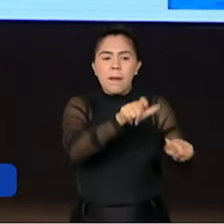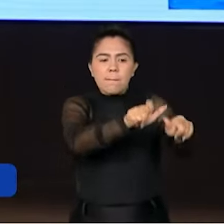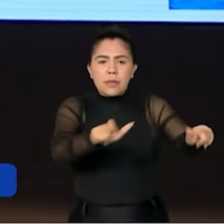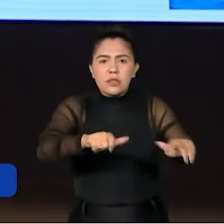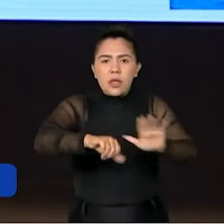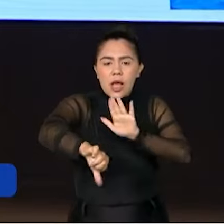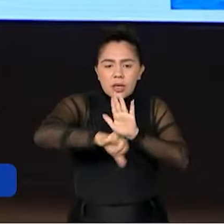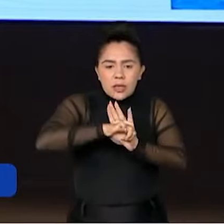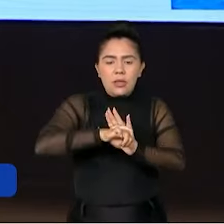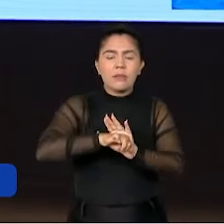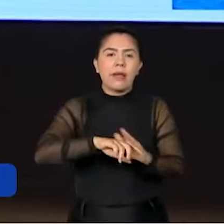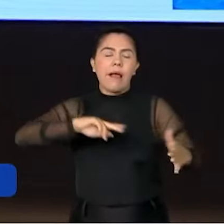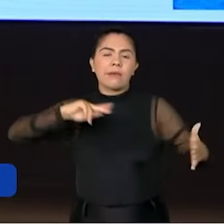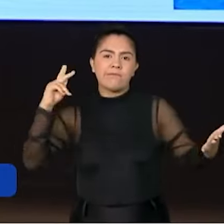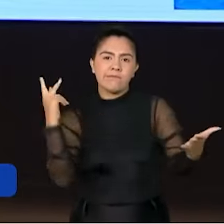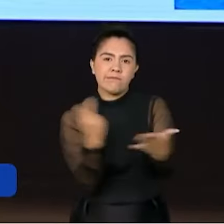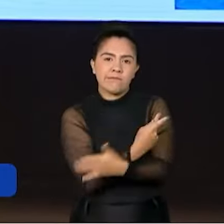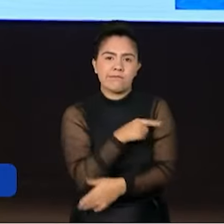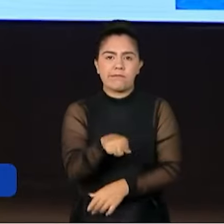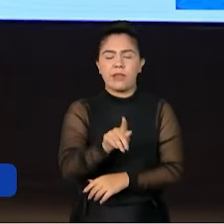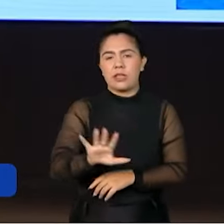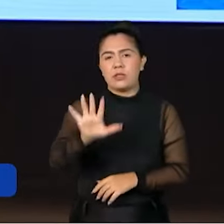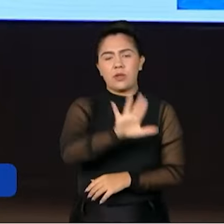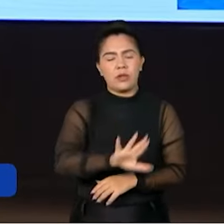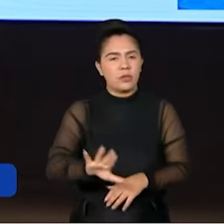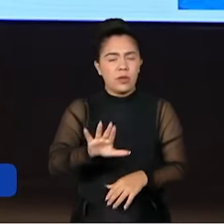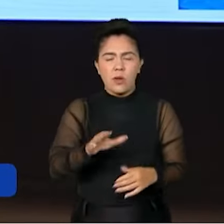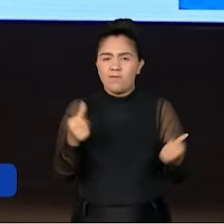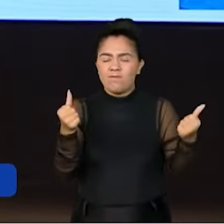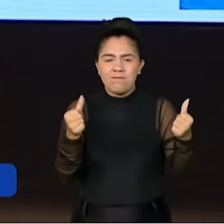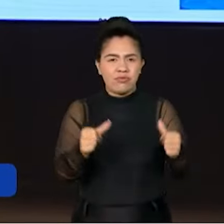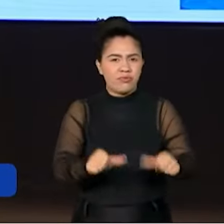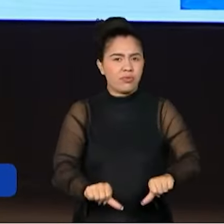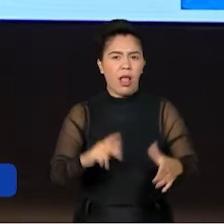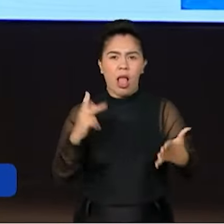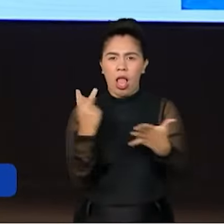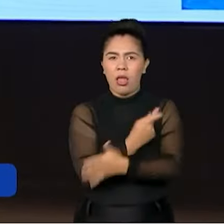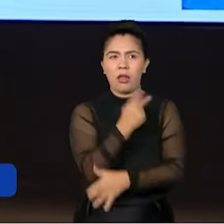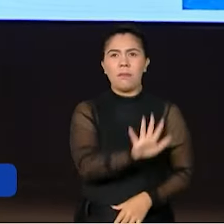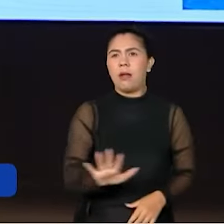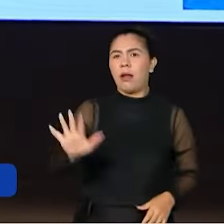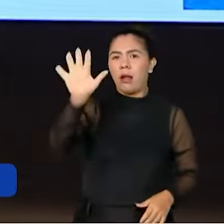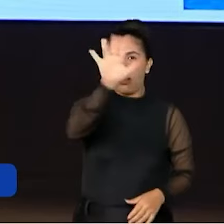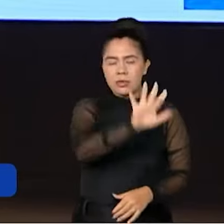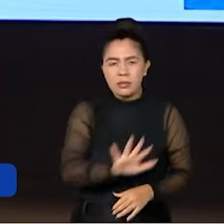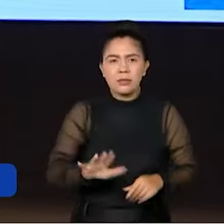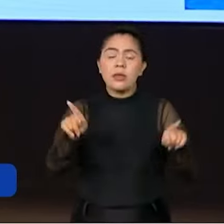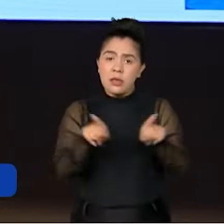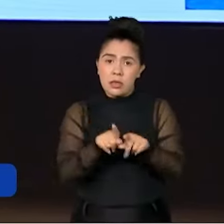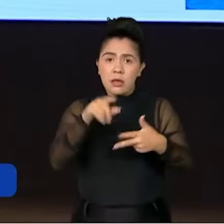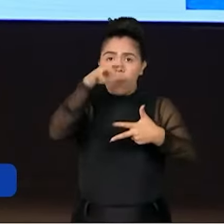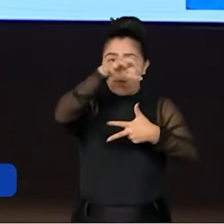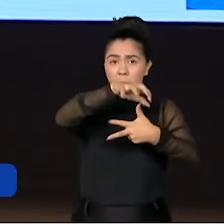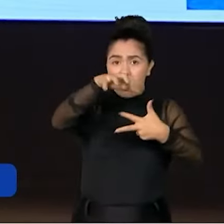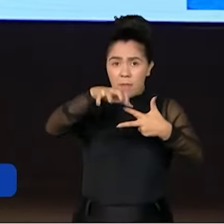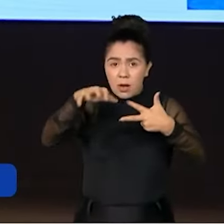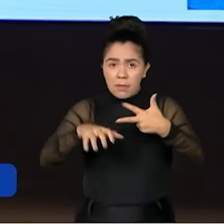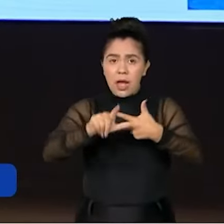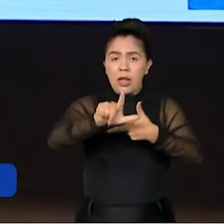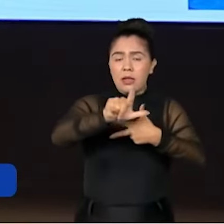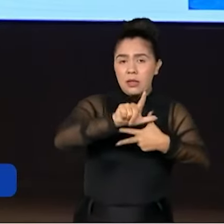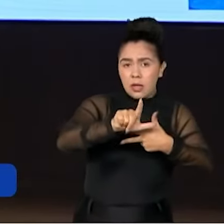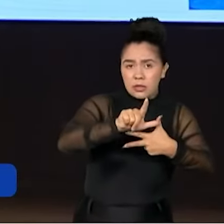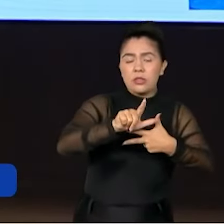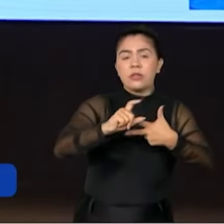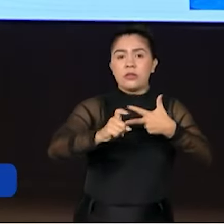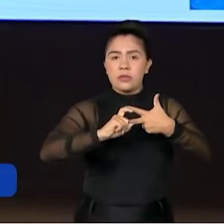cria essa situação terrível que nós estamos acompanhando no Brasil. E todos os poderes estão preocupados com o que